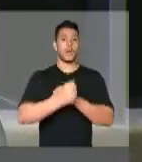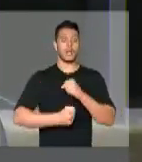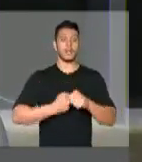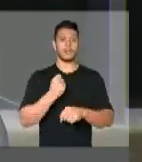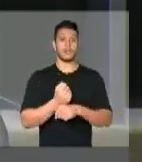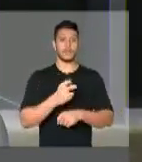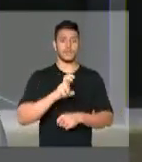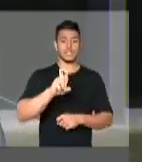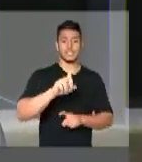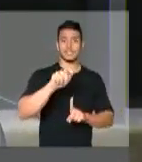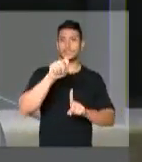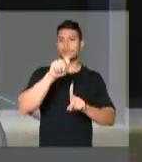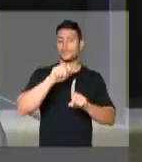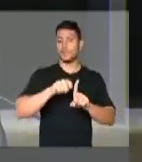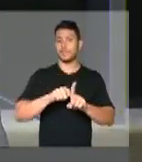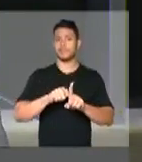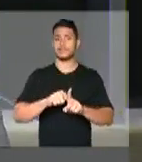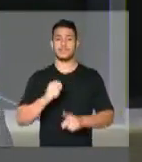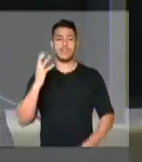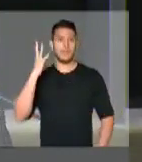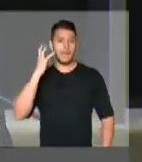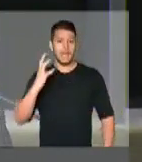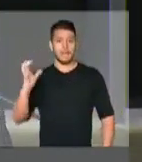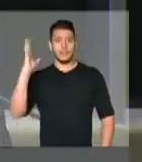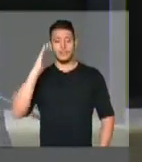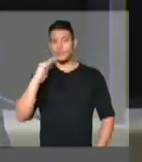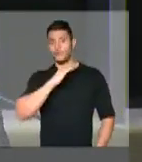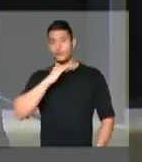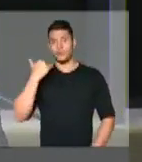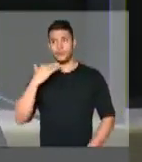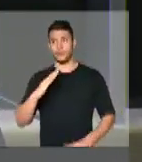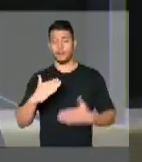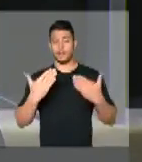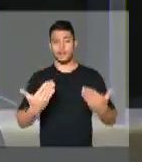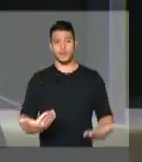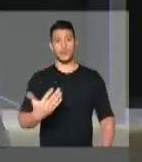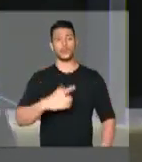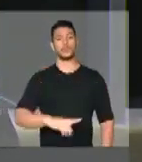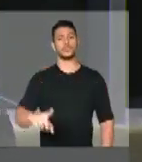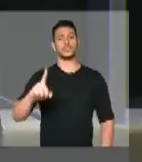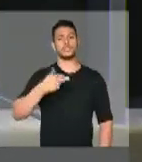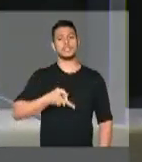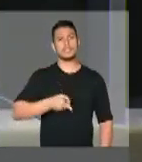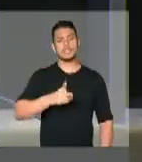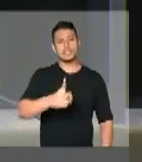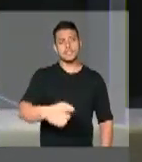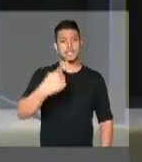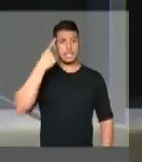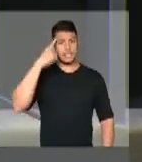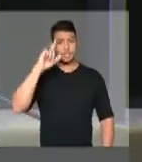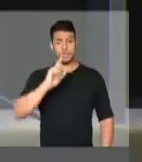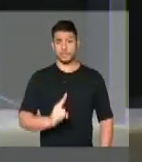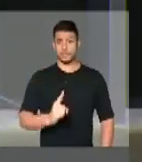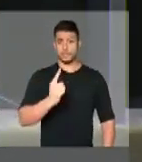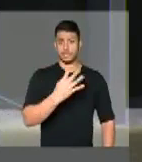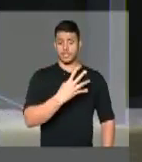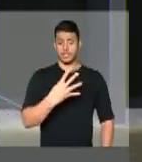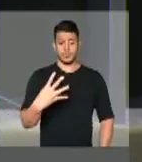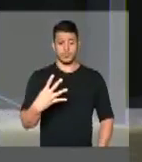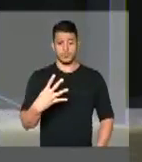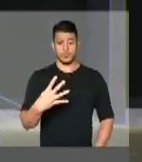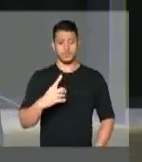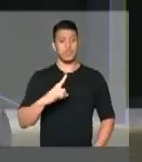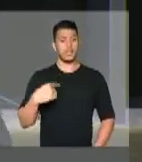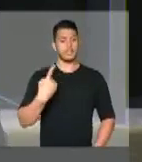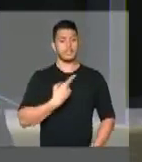Franco. E todo dia 14, deputados progressistas, deputados conservadores,